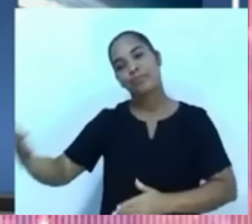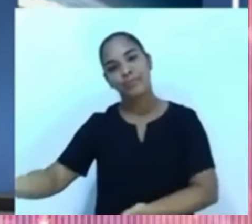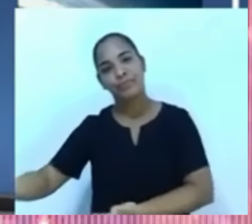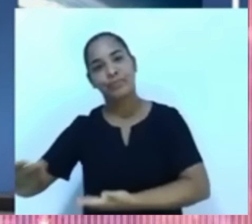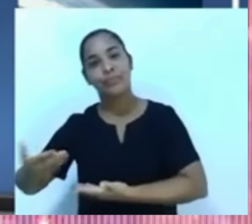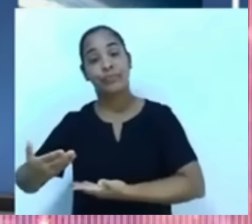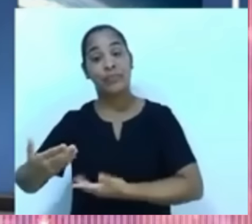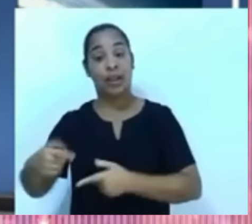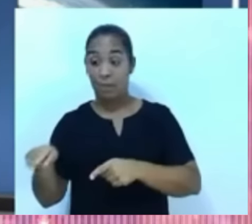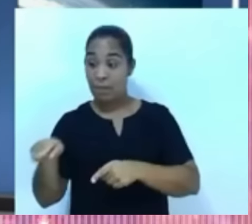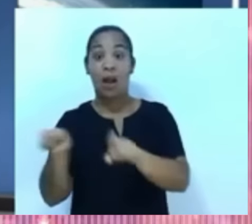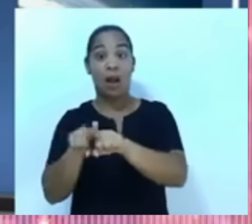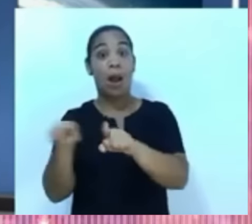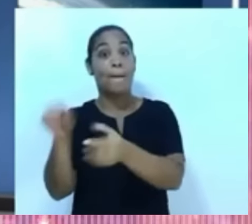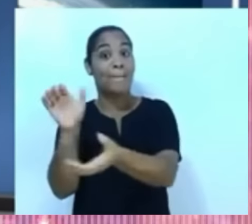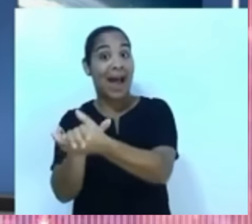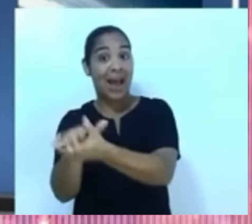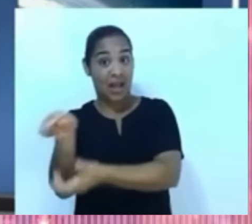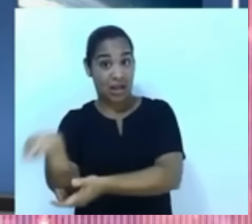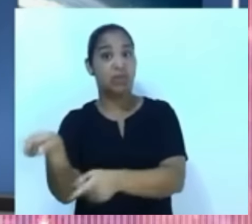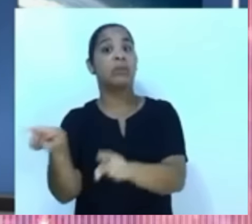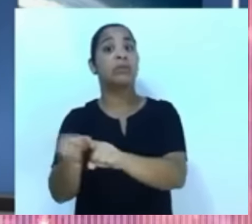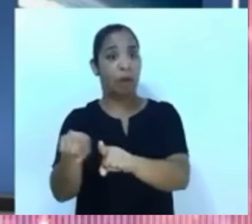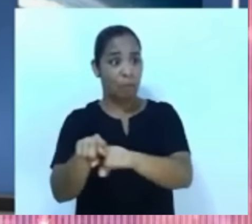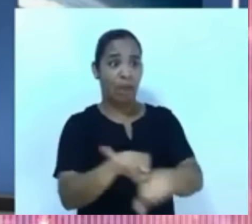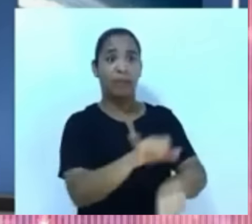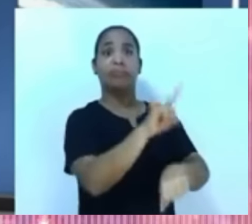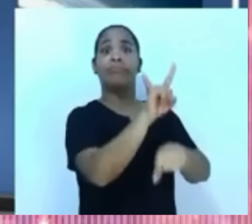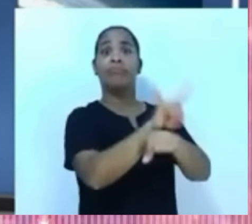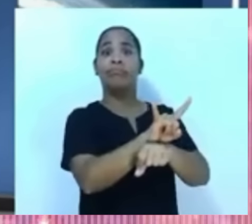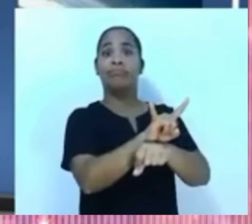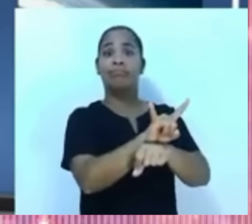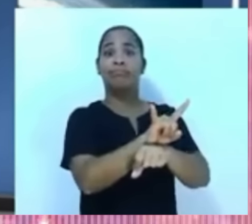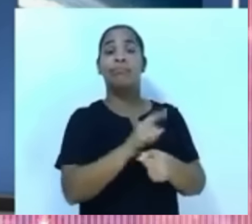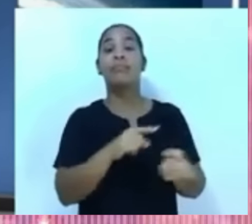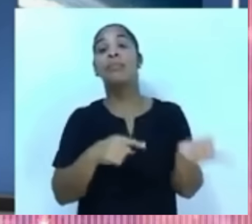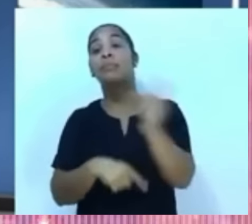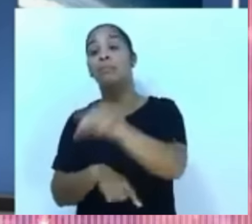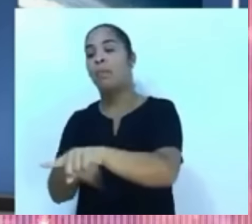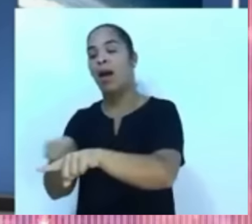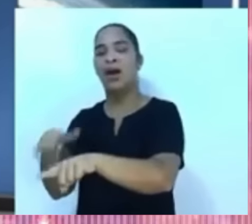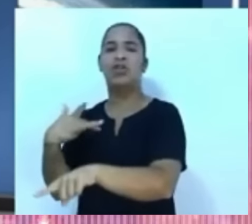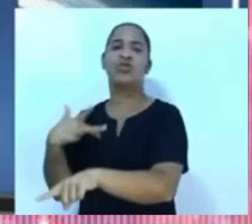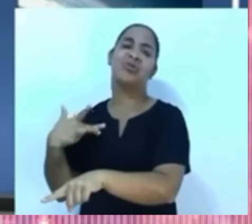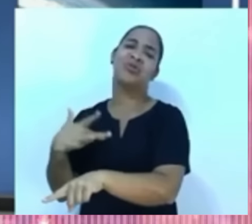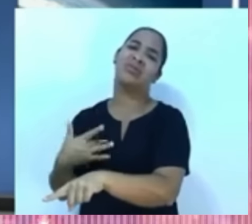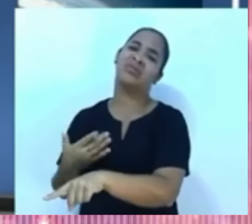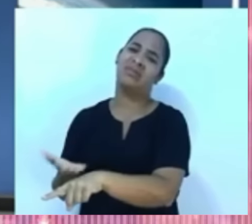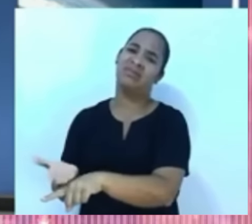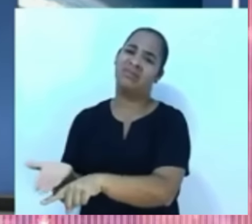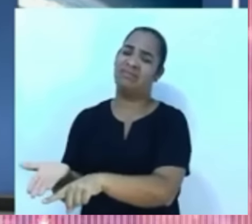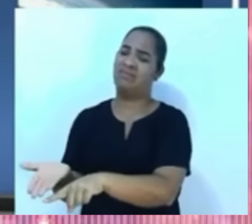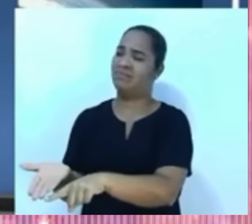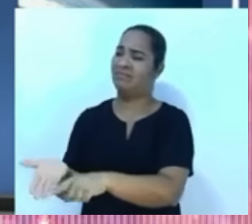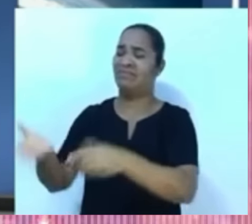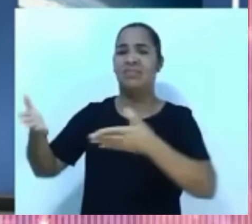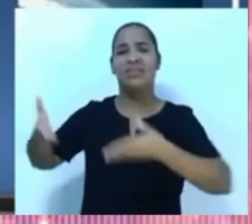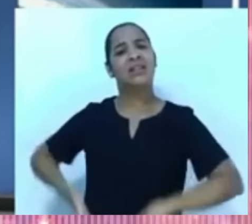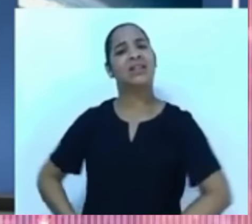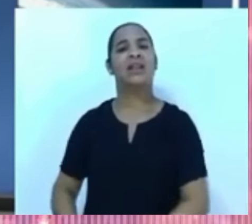marido também era adúltero o que não justifica mas era compaixão nascida na compreensão